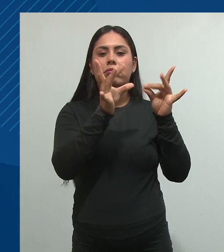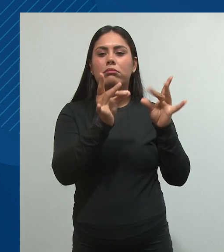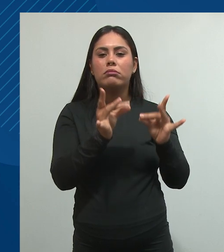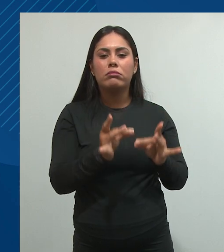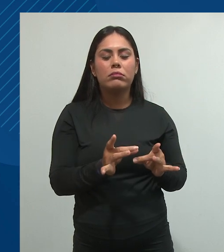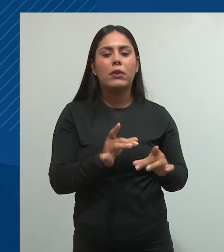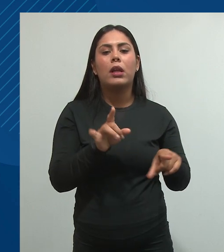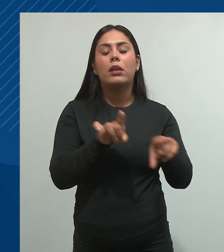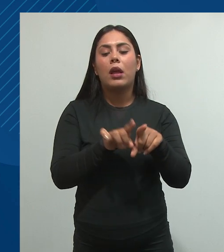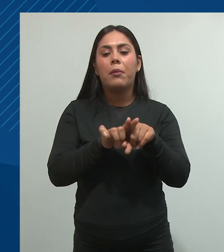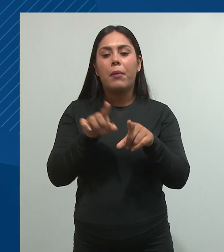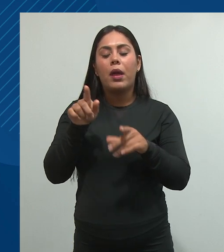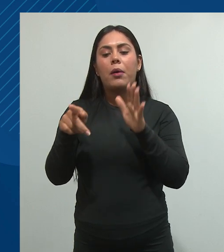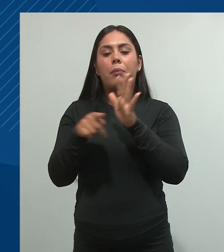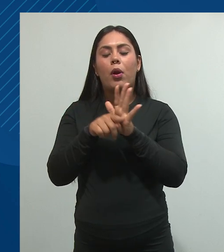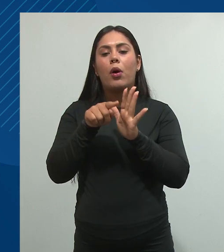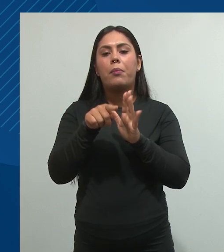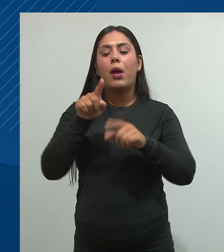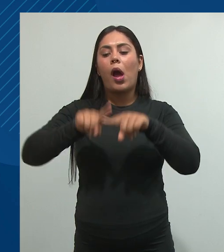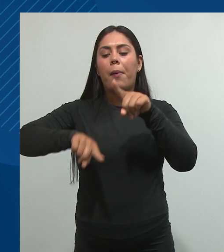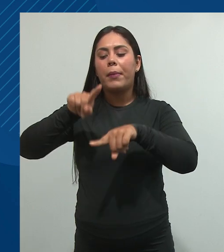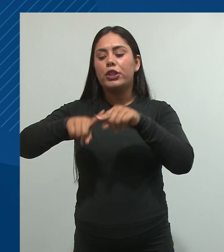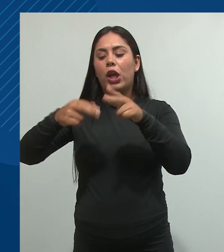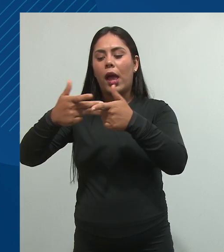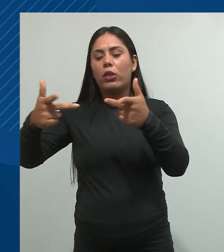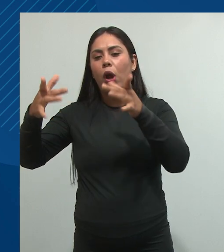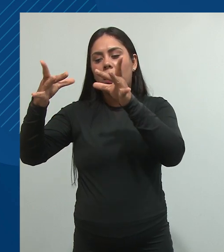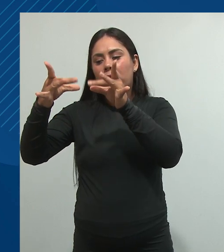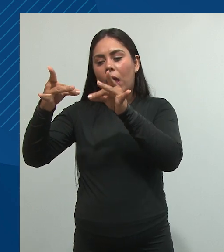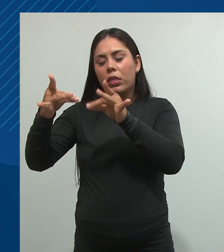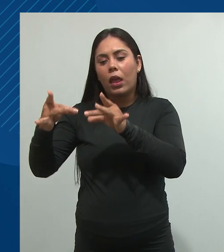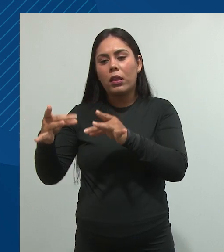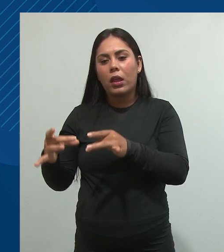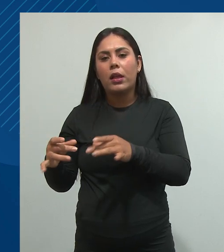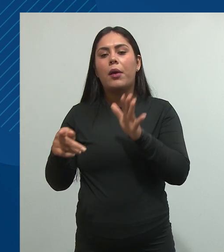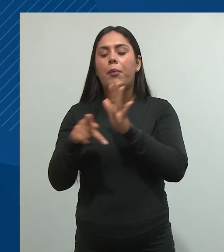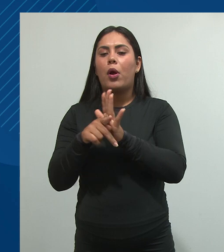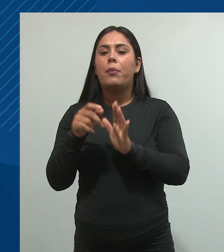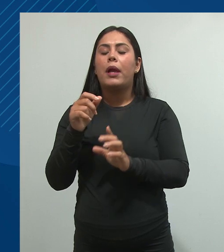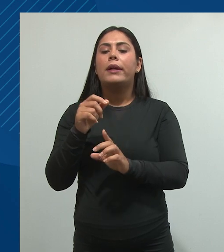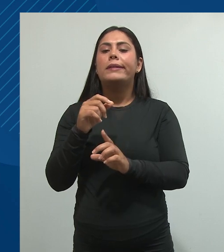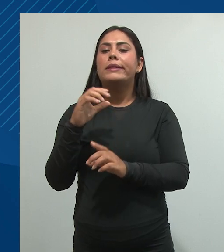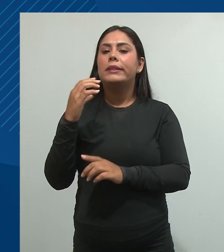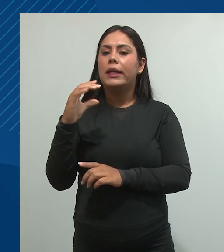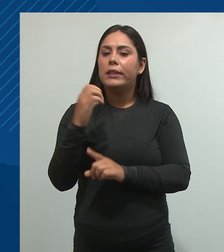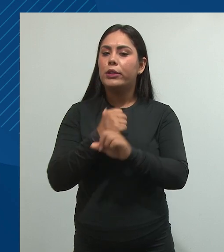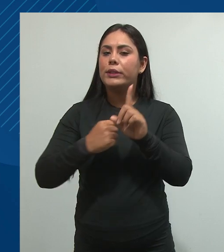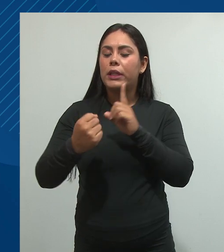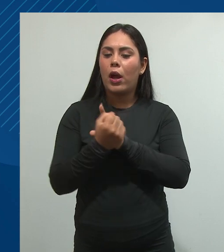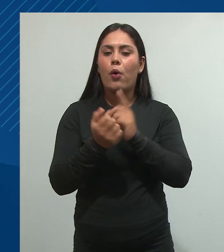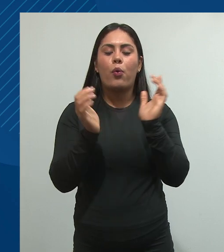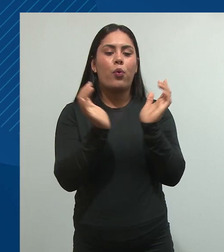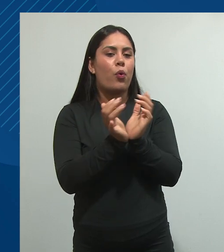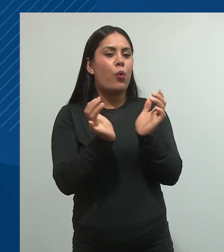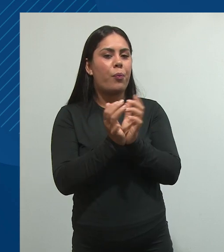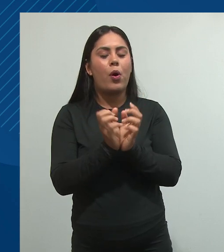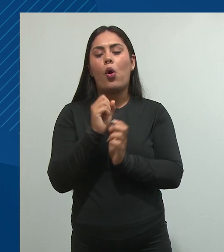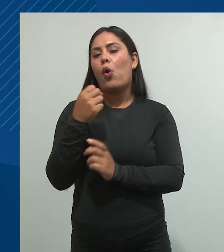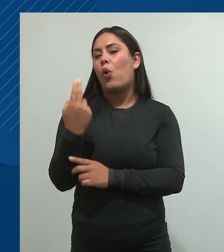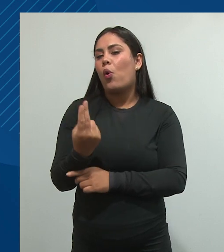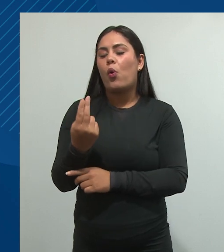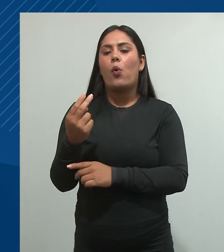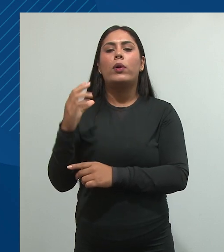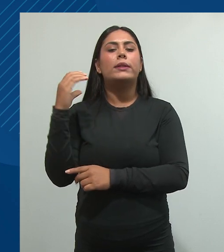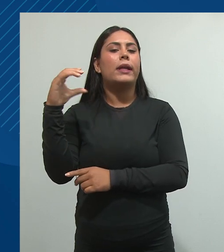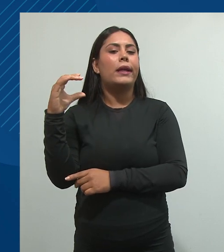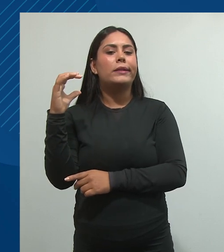definido, e observar o objeto de análise a ser estudado. Assim, nas ciências sociais pode ser um grupo social, ou nas ciências